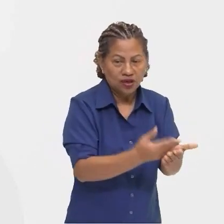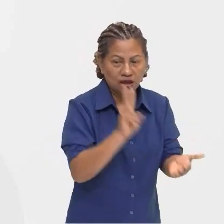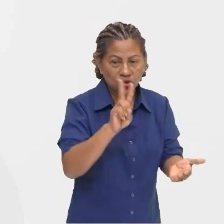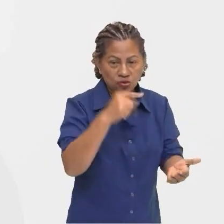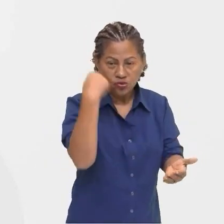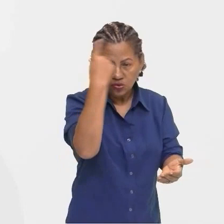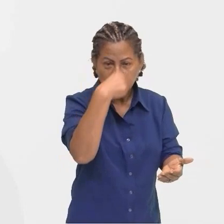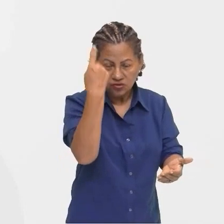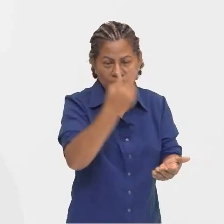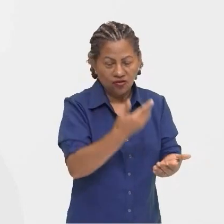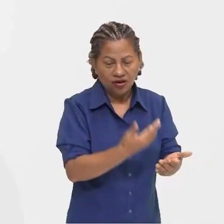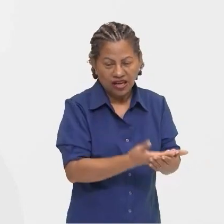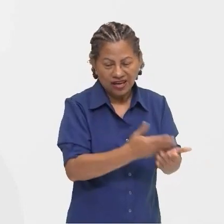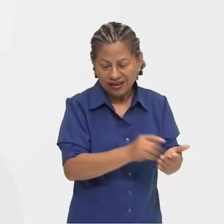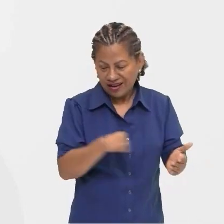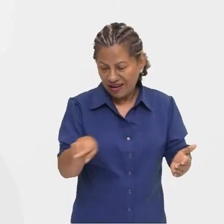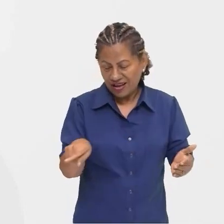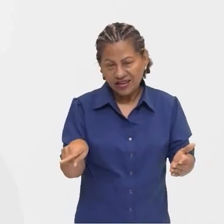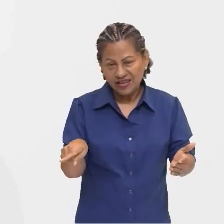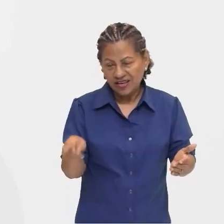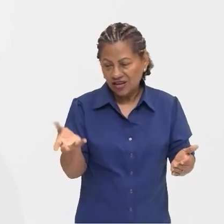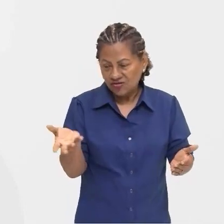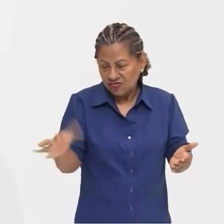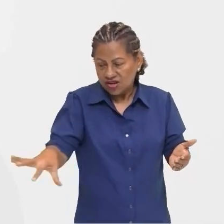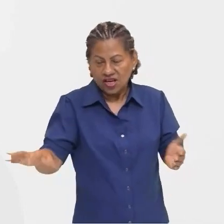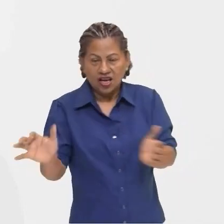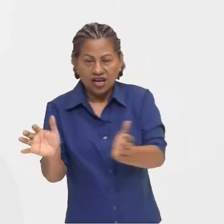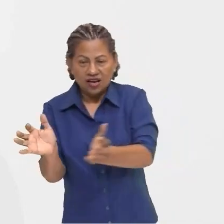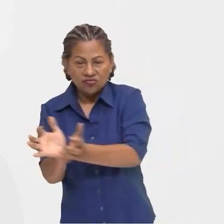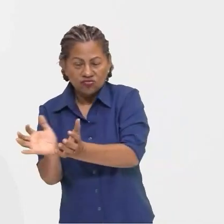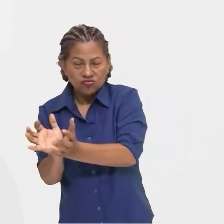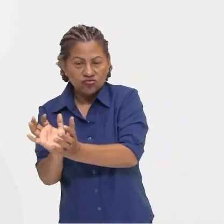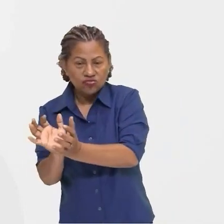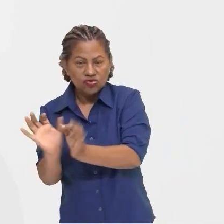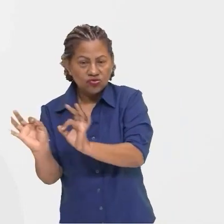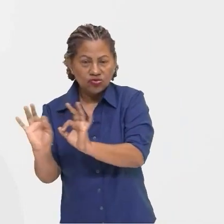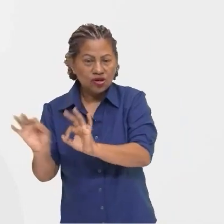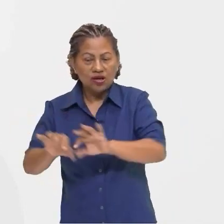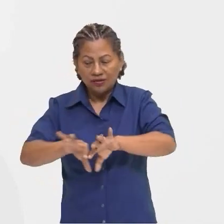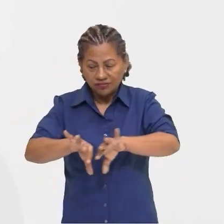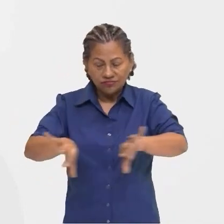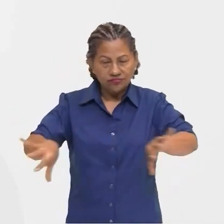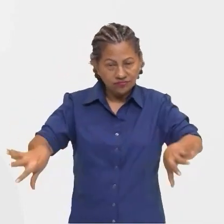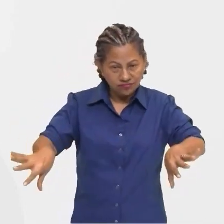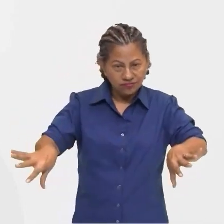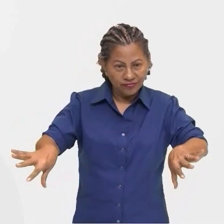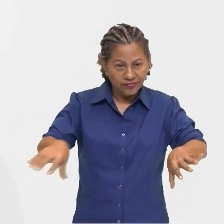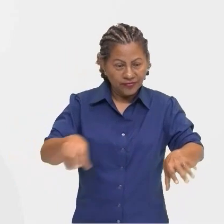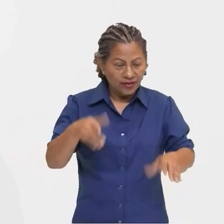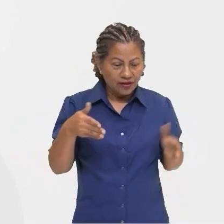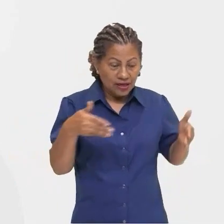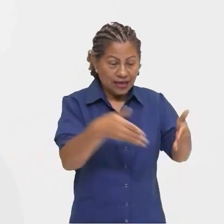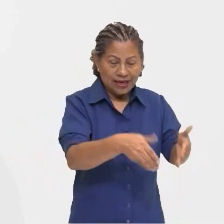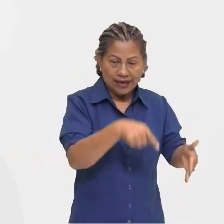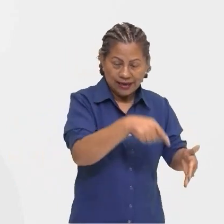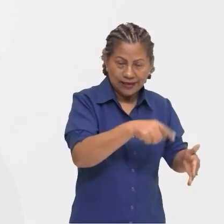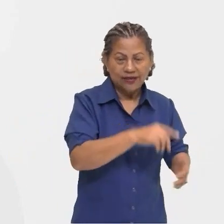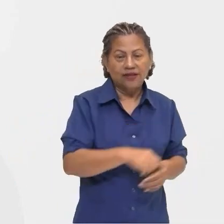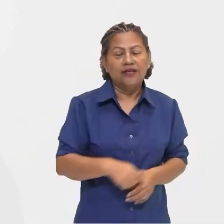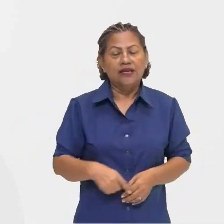eu vou abrir mão da conversa com os meus amigos, vou abrir mão de alguns passeios, não vou poder interagir nas